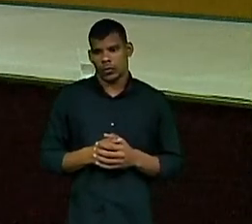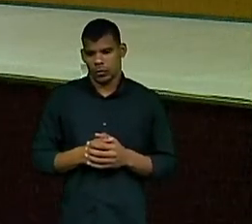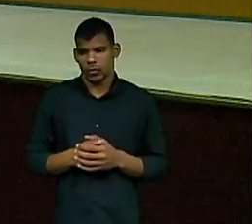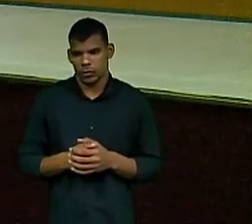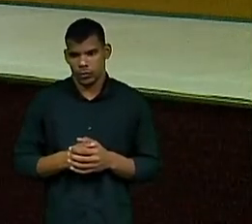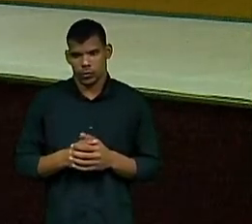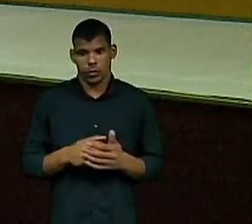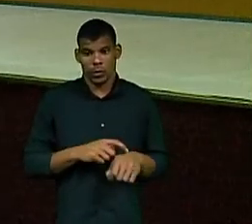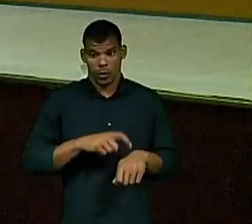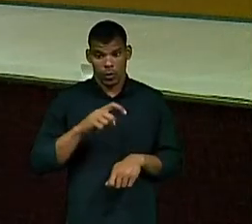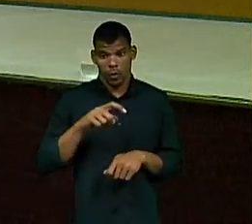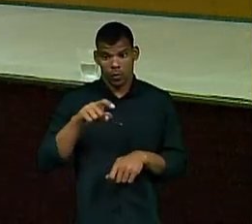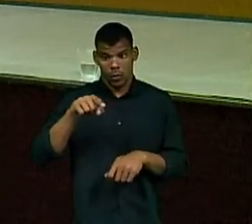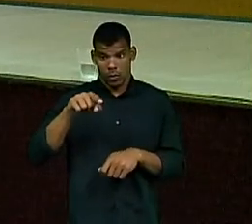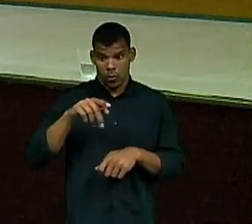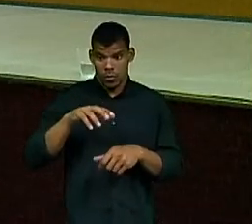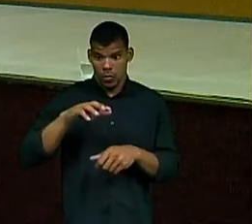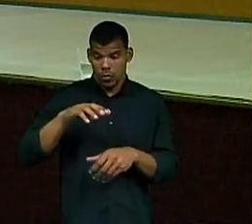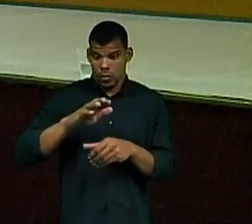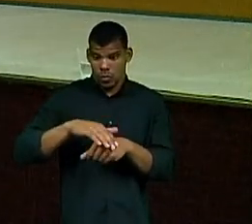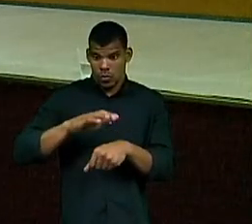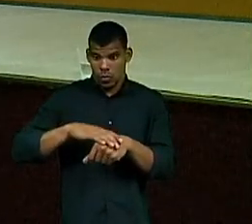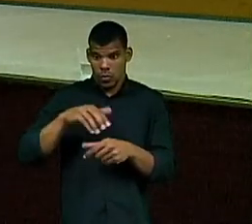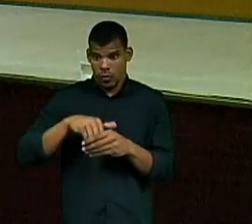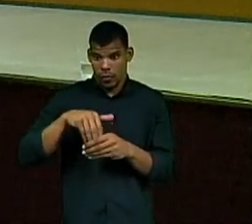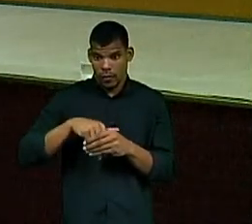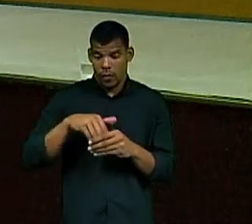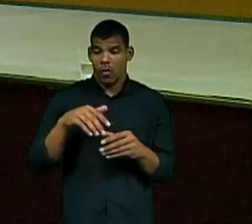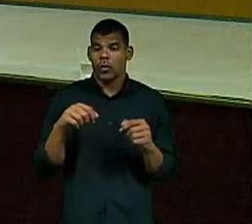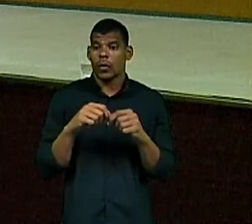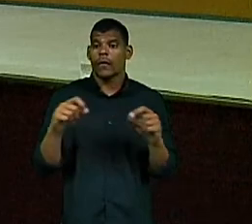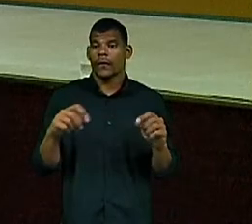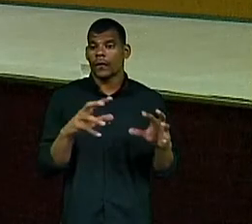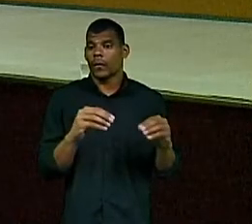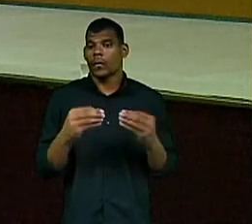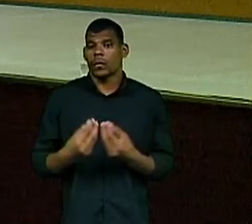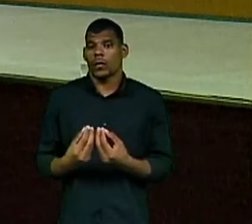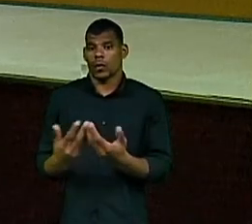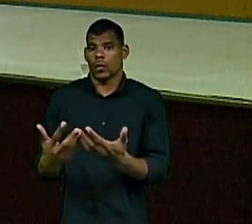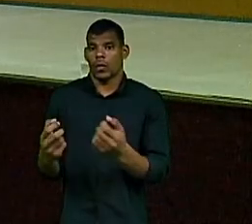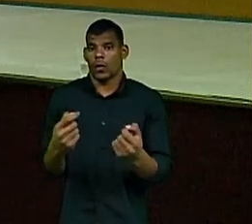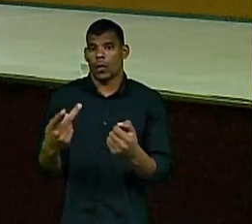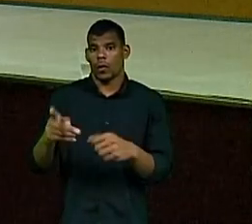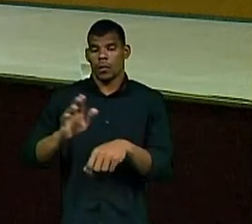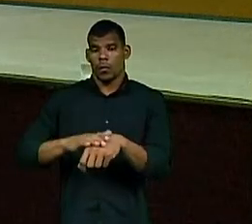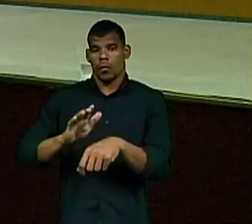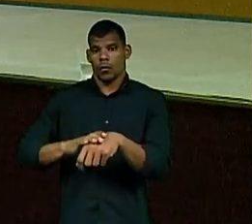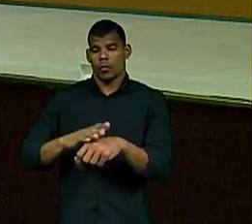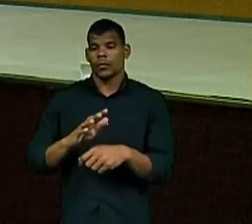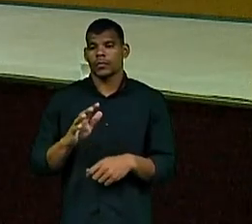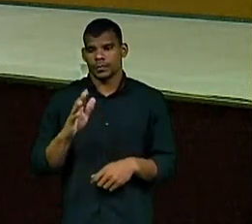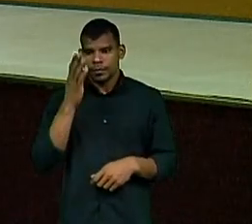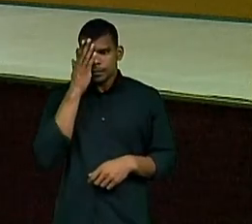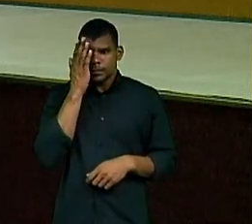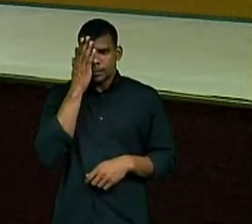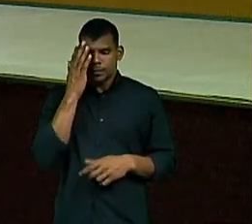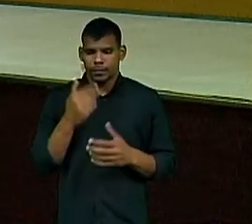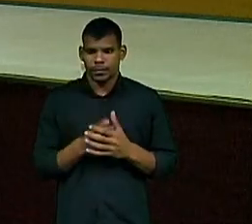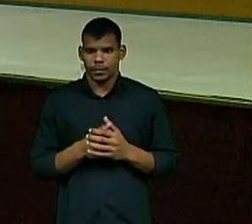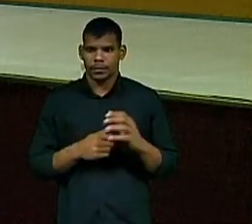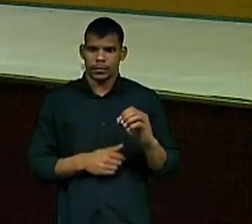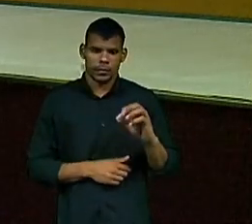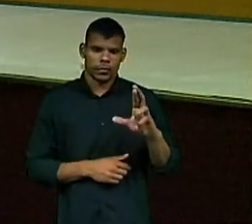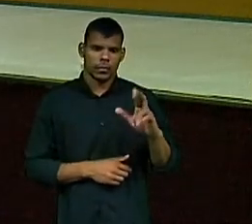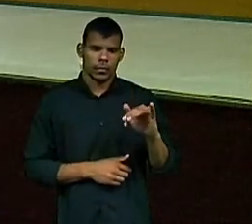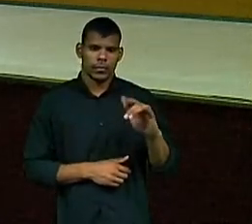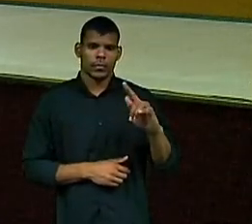é outra forma de explicar Então nem leia mais você letra D original na